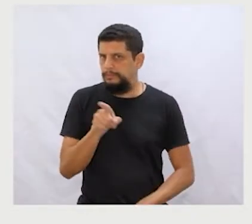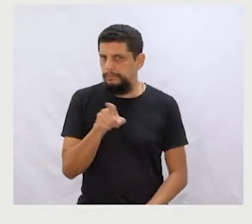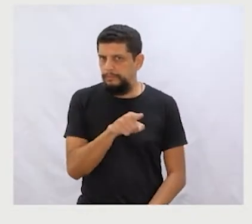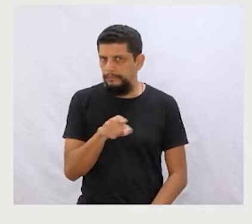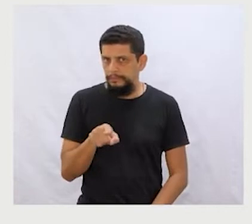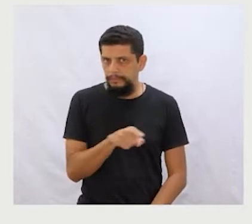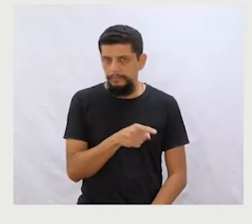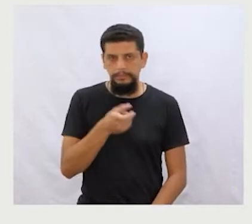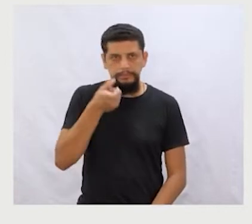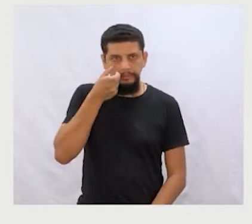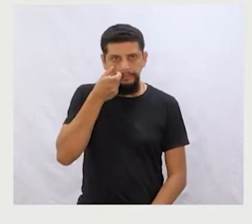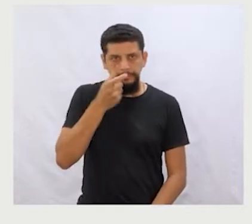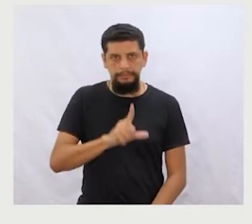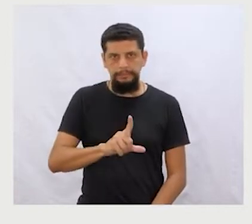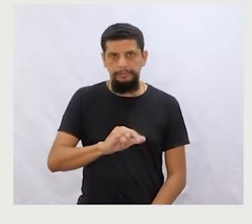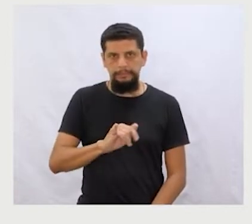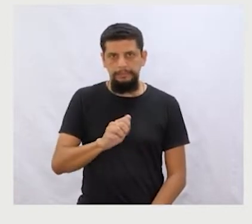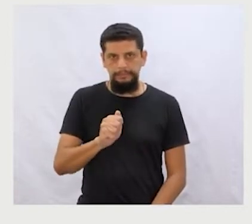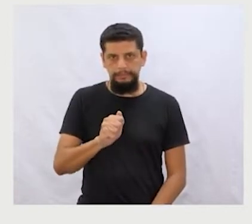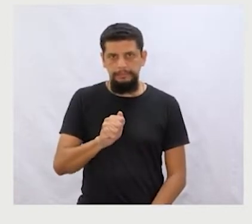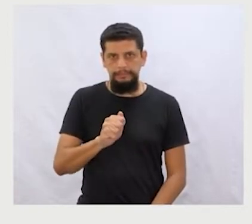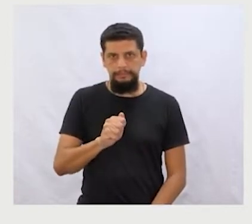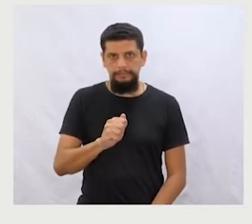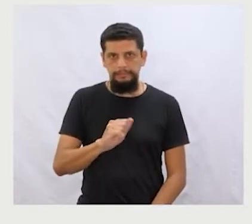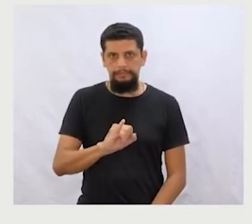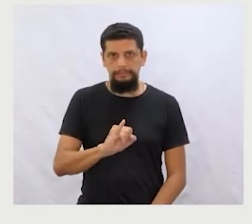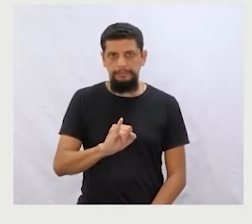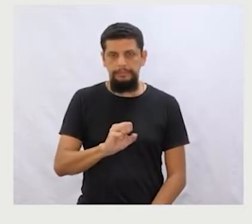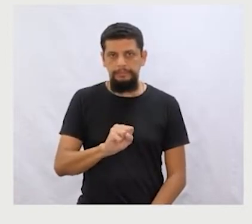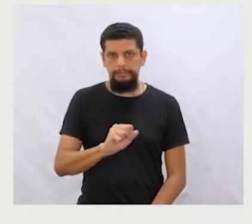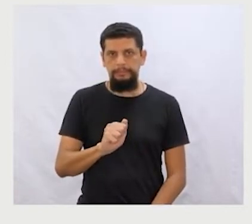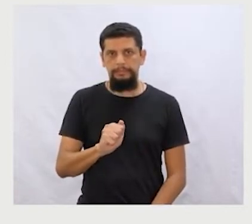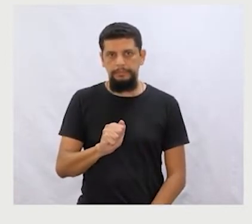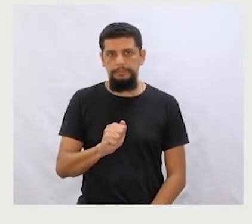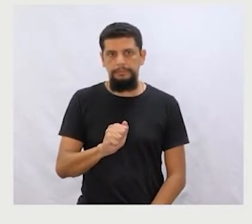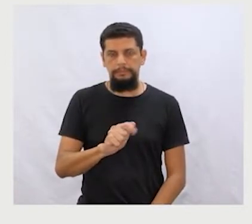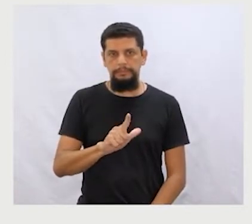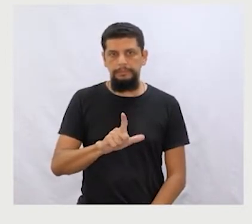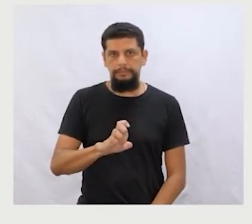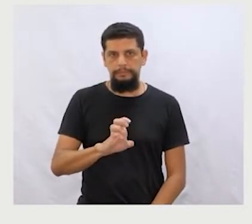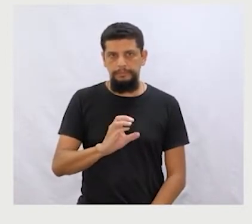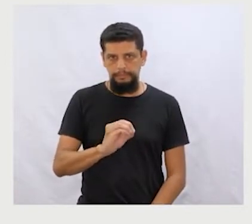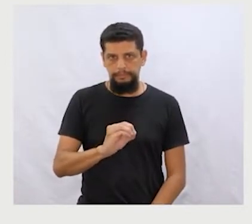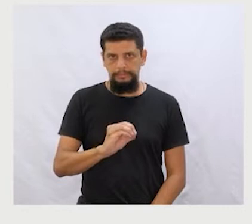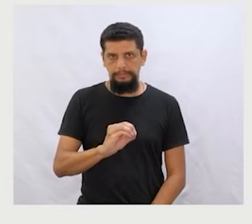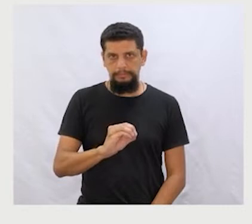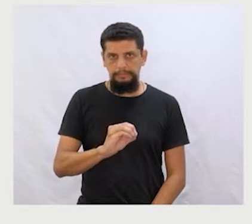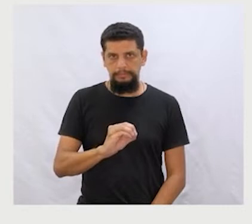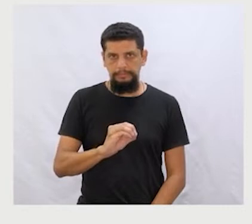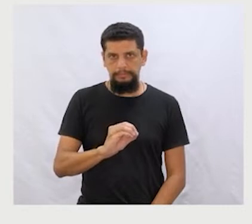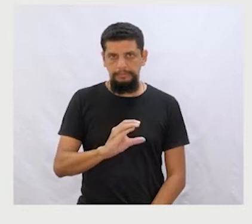ver? Lia, Isa, Léo,